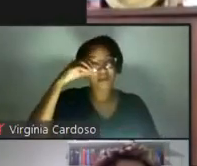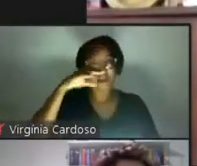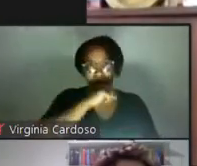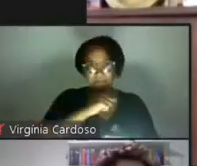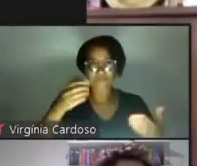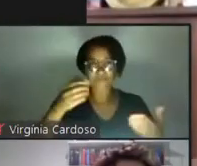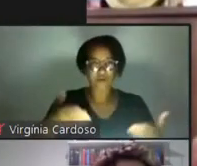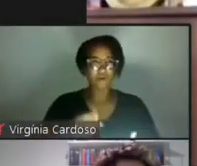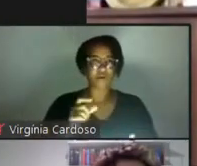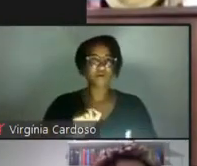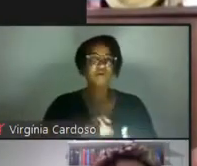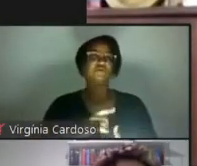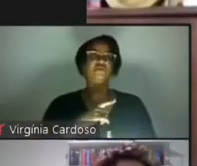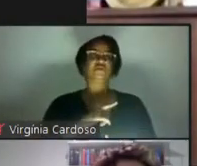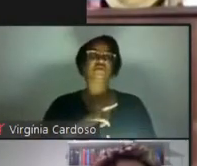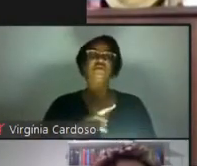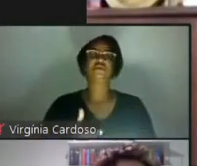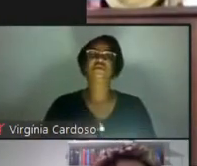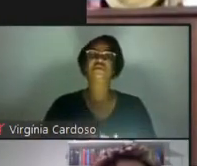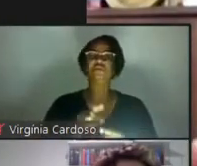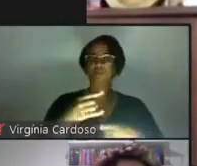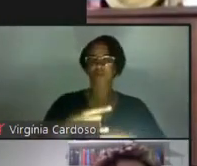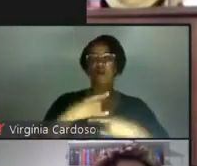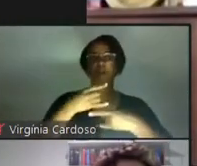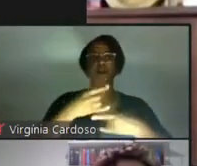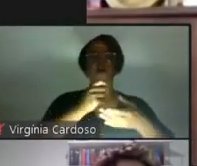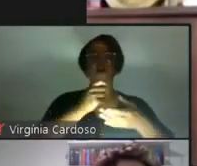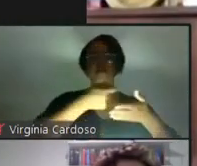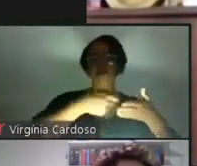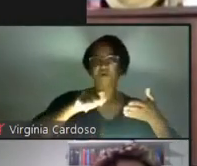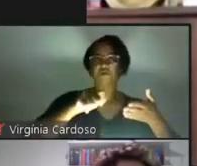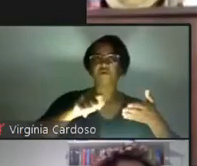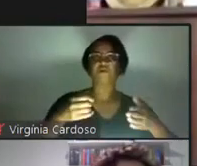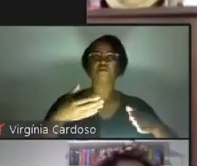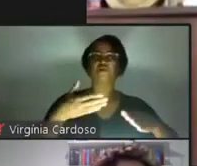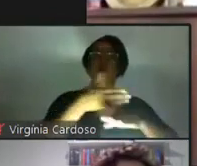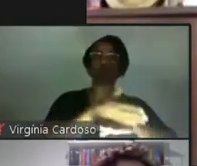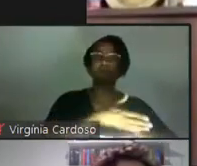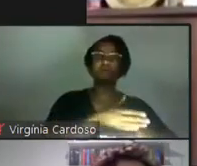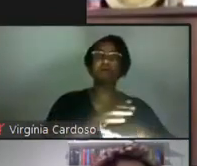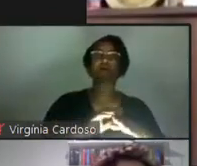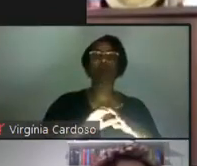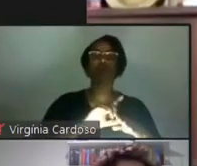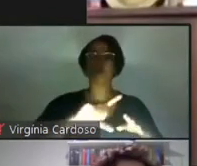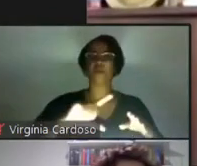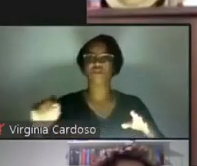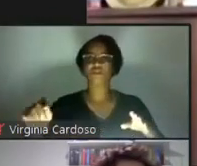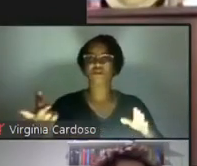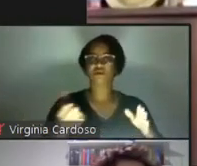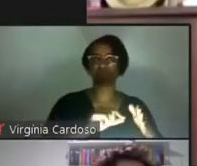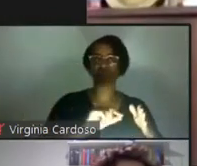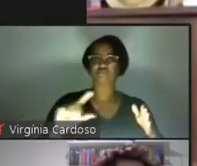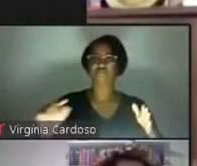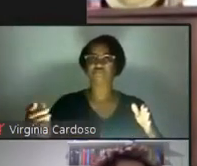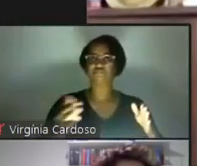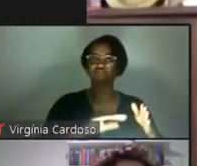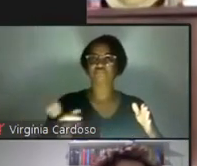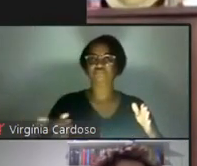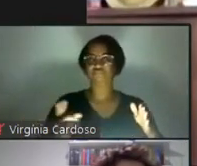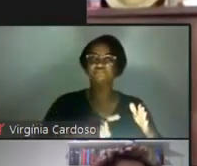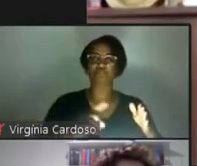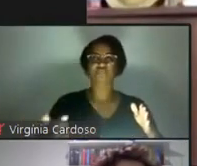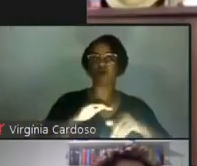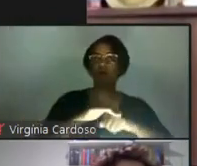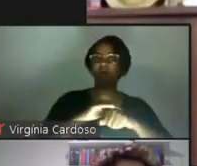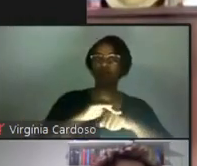ter essa sessão de live de autógrafos, que você entra um, aí você tira da live, bota outro. Enquanto você bota, você está autografando, está conversando,